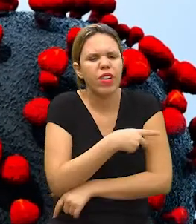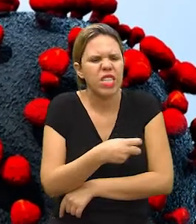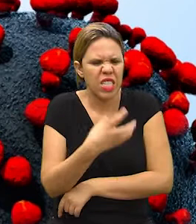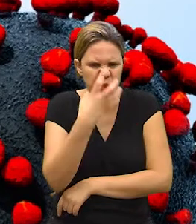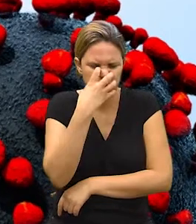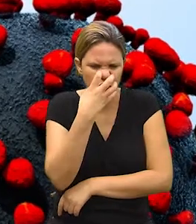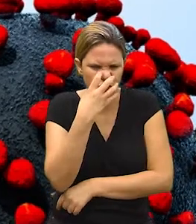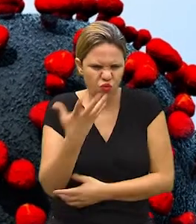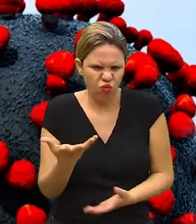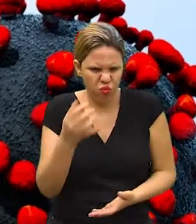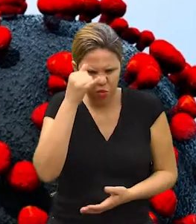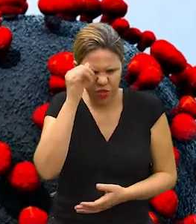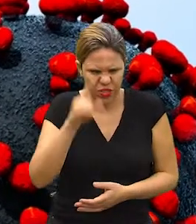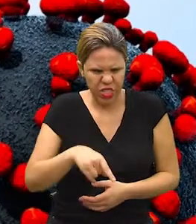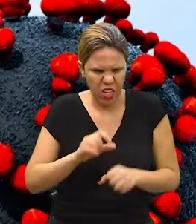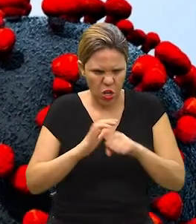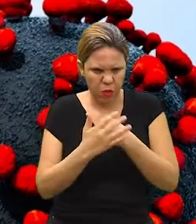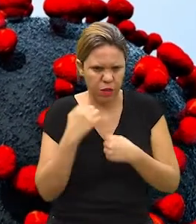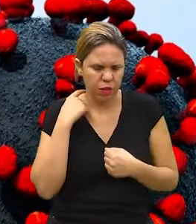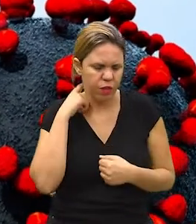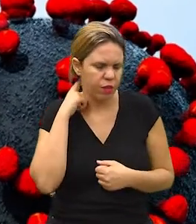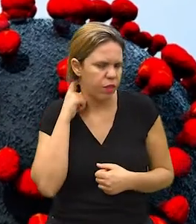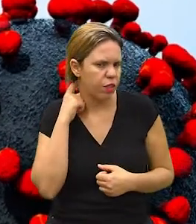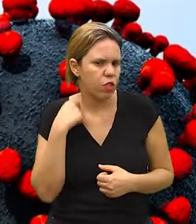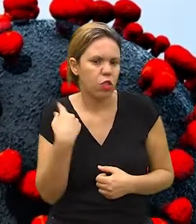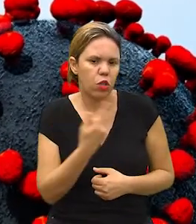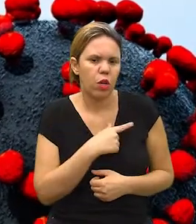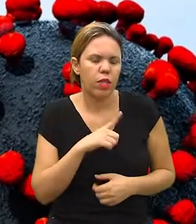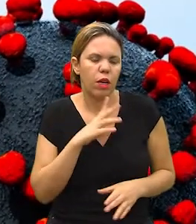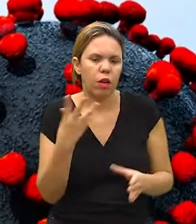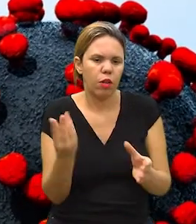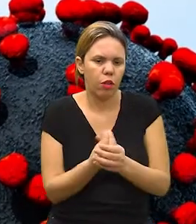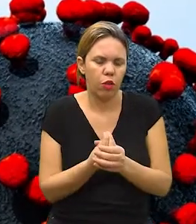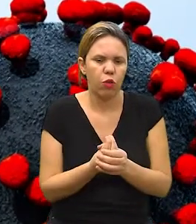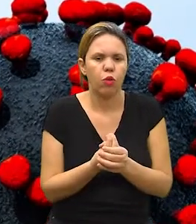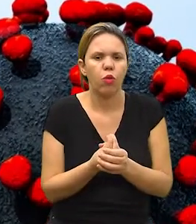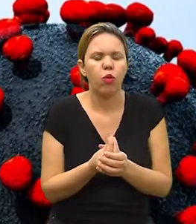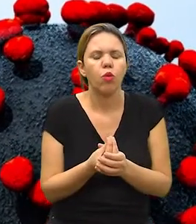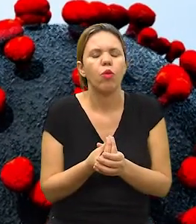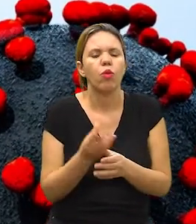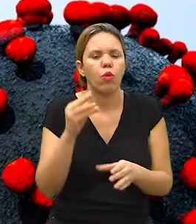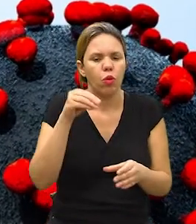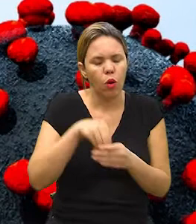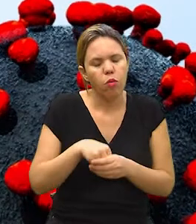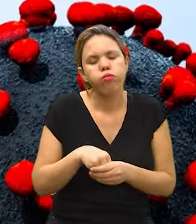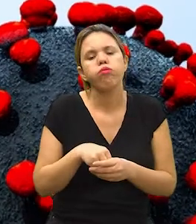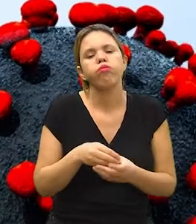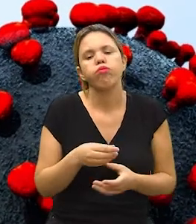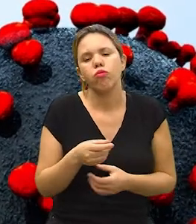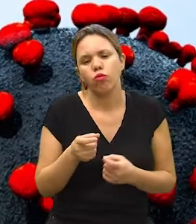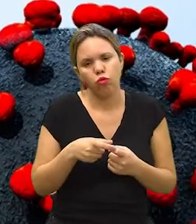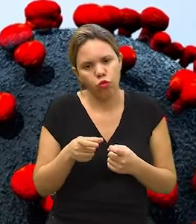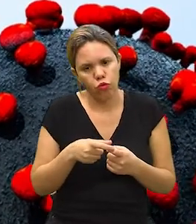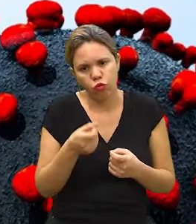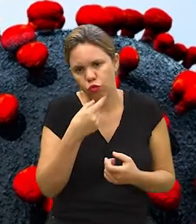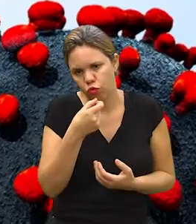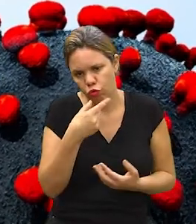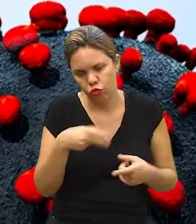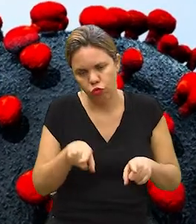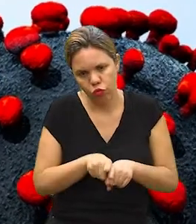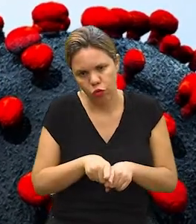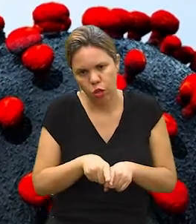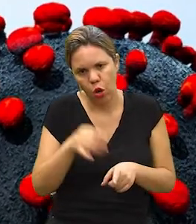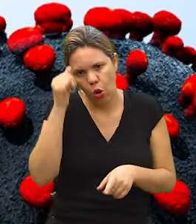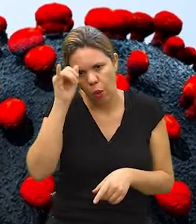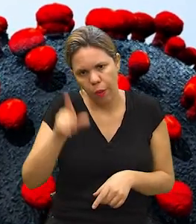cachorro combate o coronavírus? Nós temos na composição de alguns medicamentos de uso veterinário que combate a cinomose,